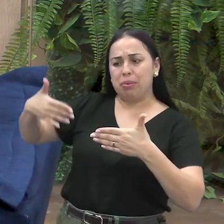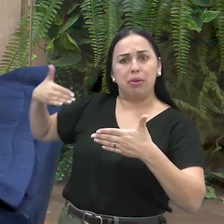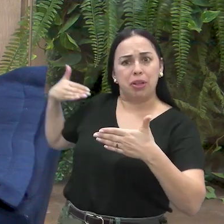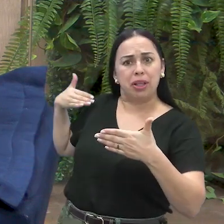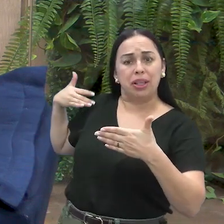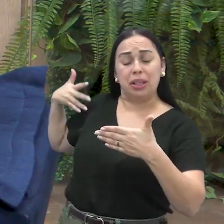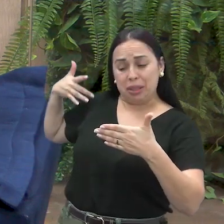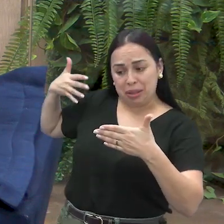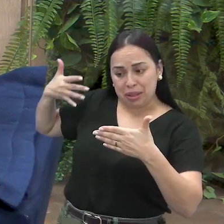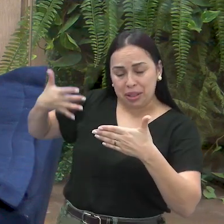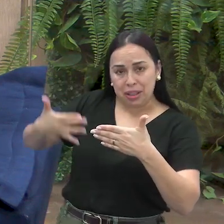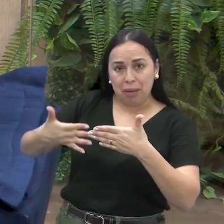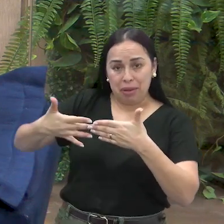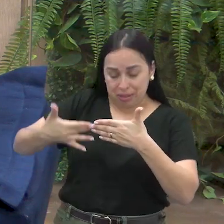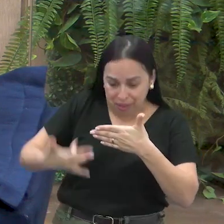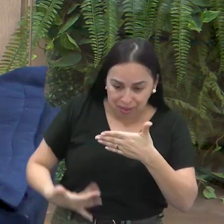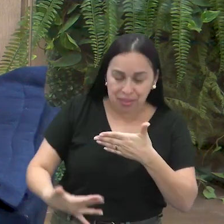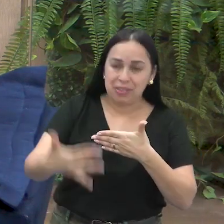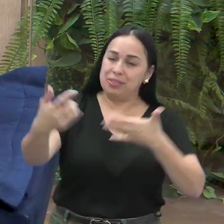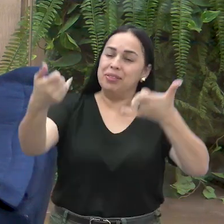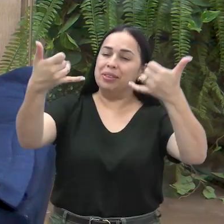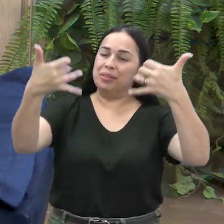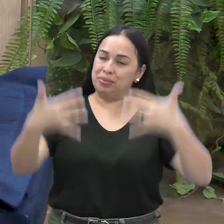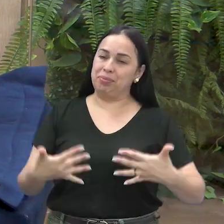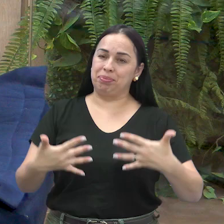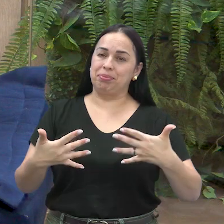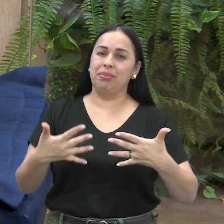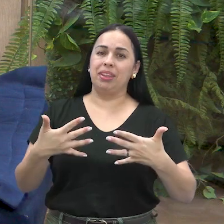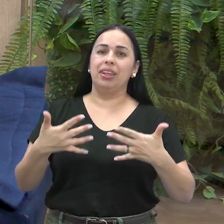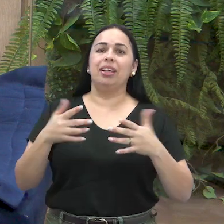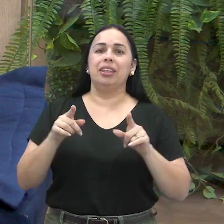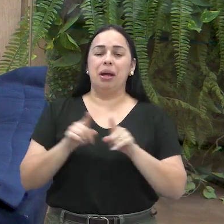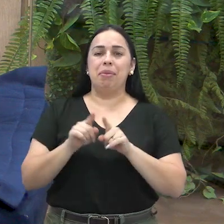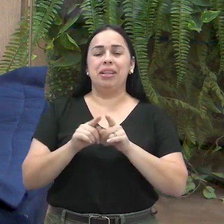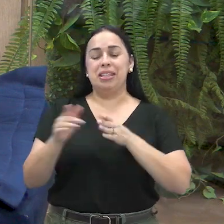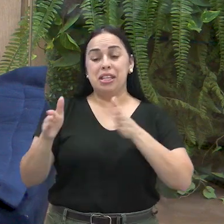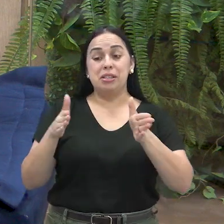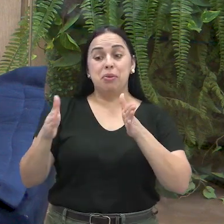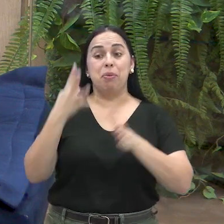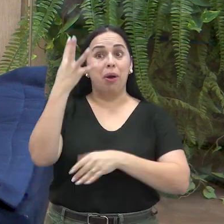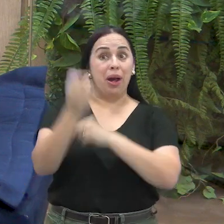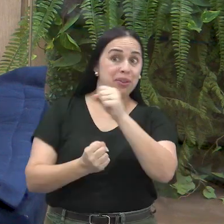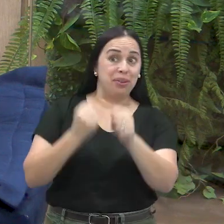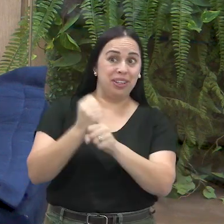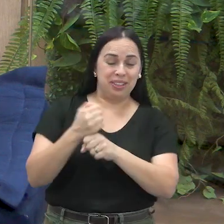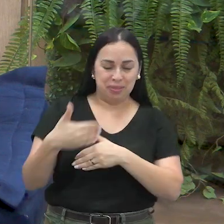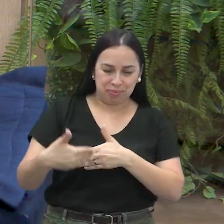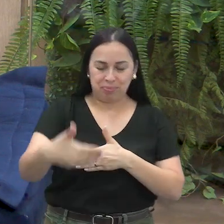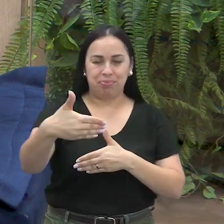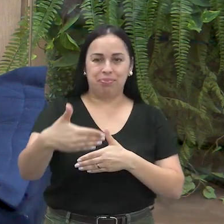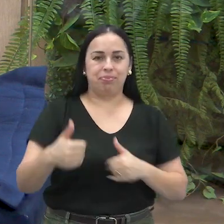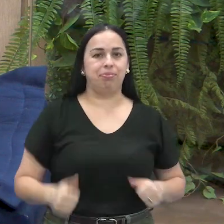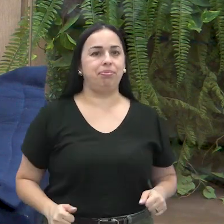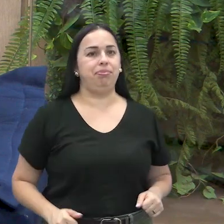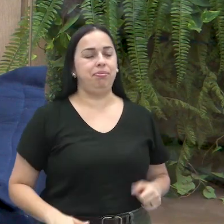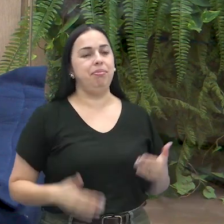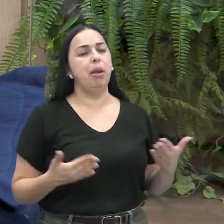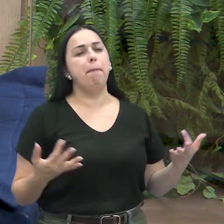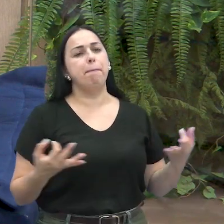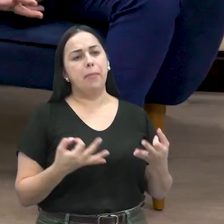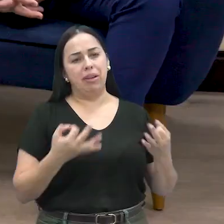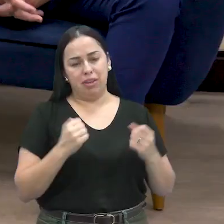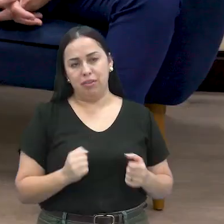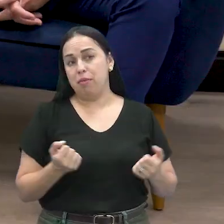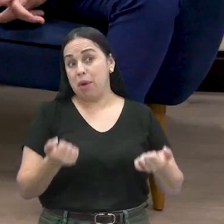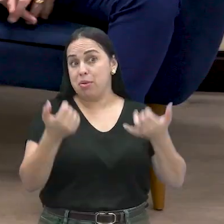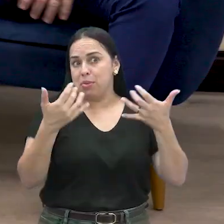foi, esse último mandato e falar um pouquinho do que a gente espera para 2025, esses 4 anos aí seguintes do novo